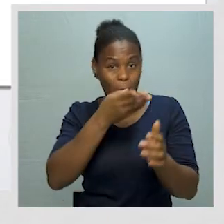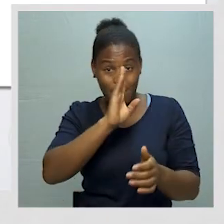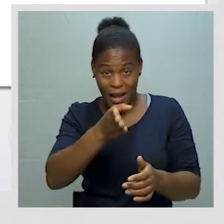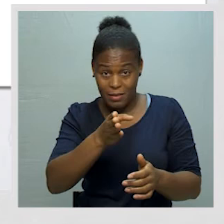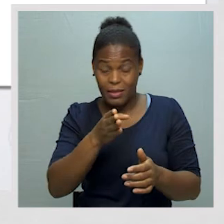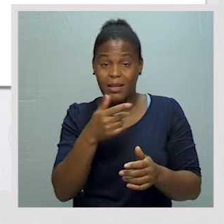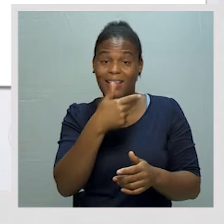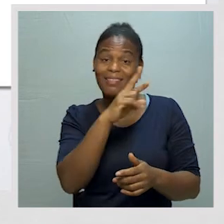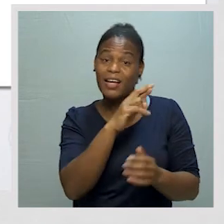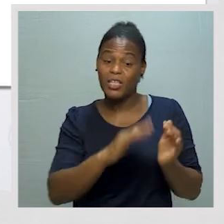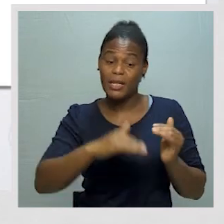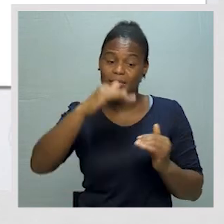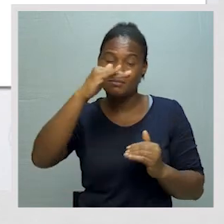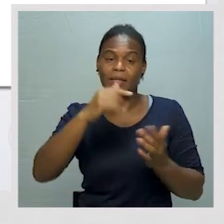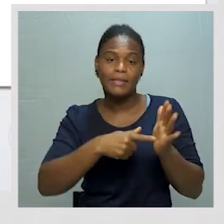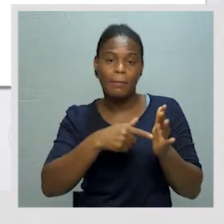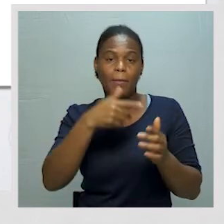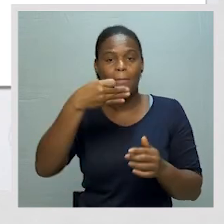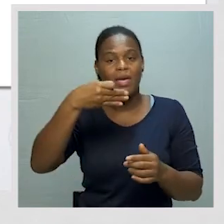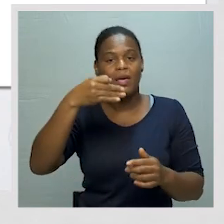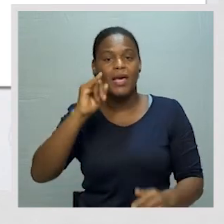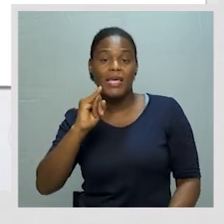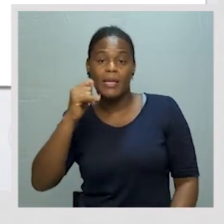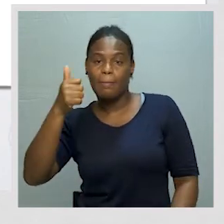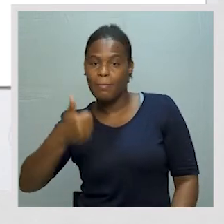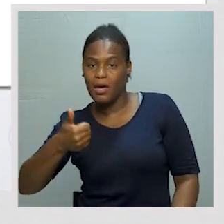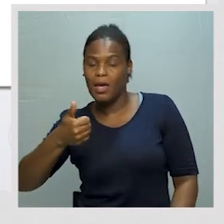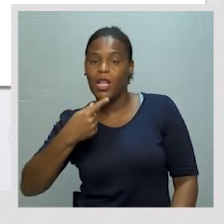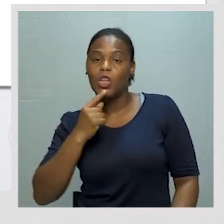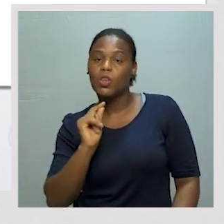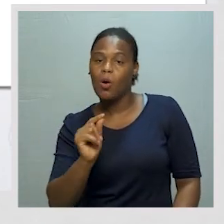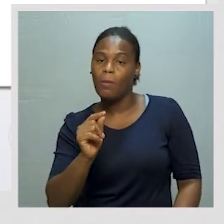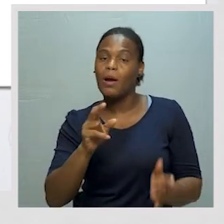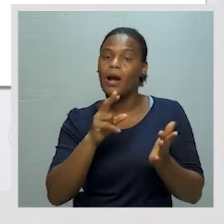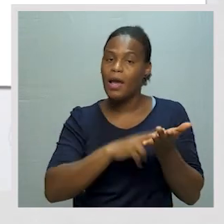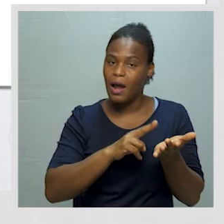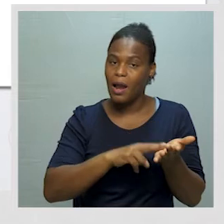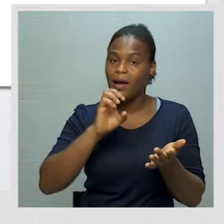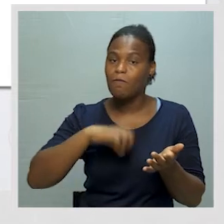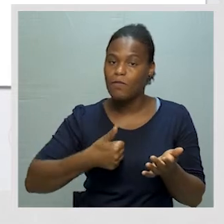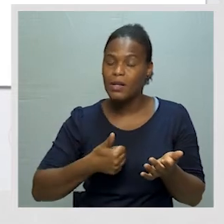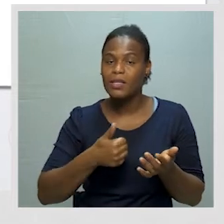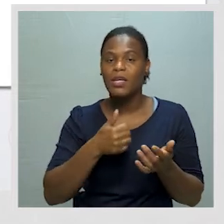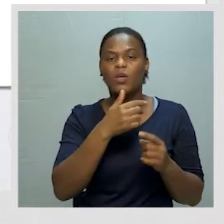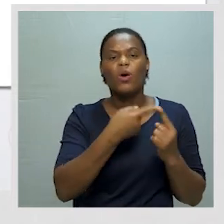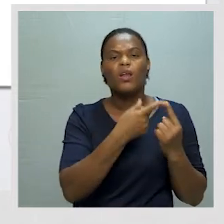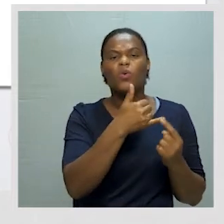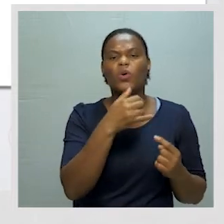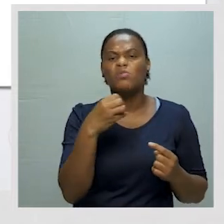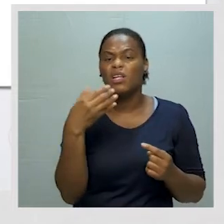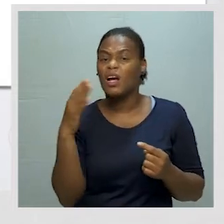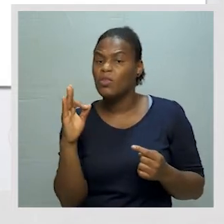em prática a taxa de crescimento do Produto Interno Bruto nominal e real de Cabo Verde entre 2014